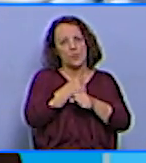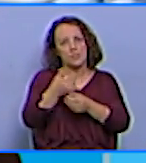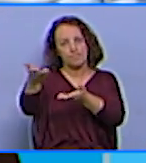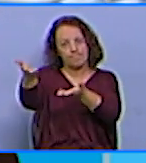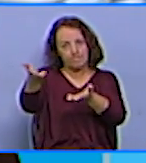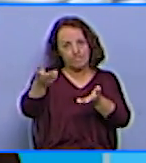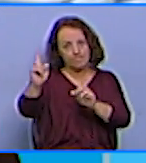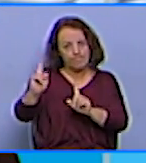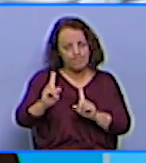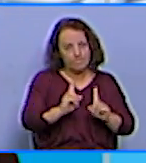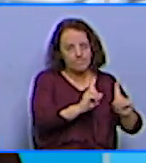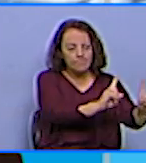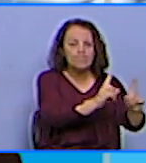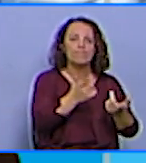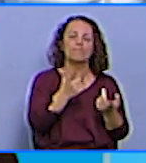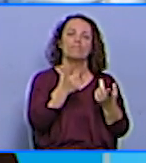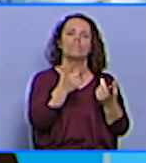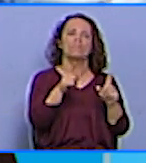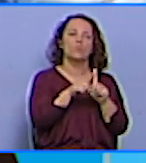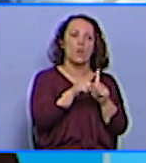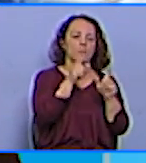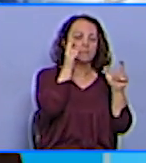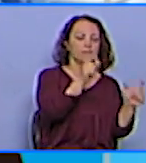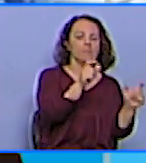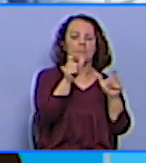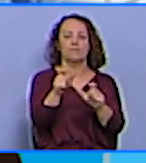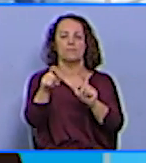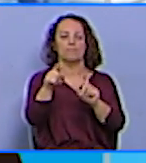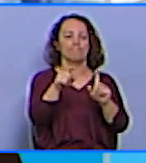acolhimento e as restrições, restringir quando necessário,